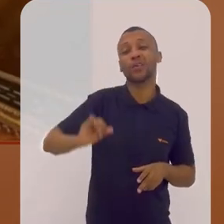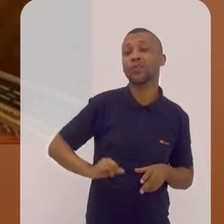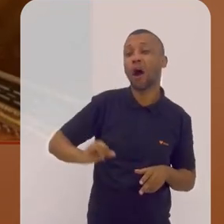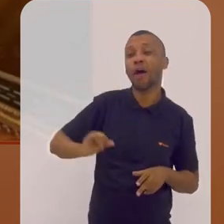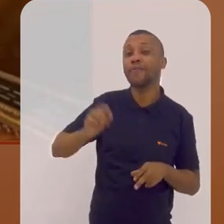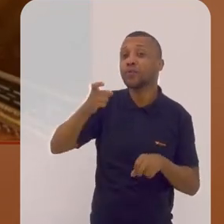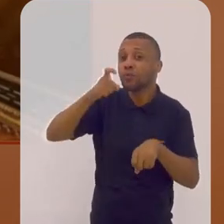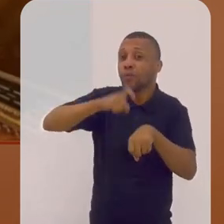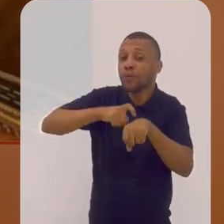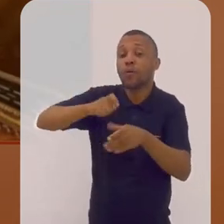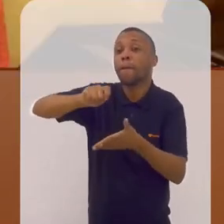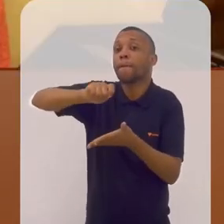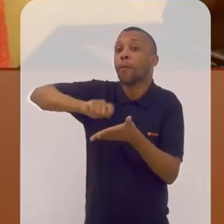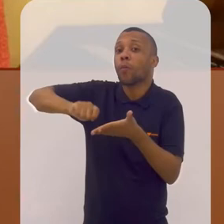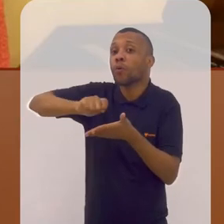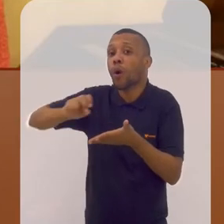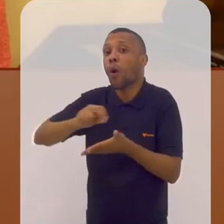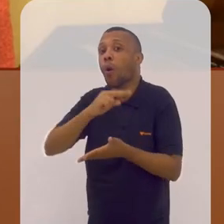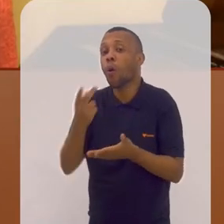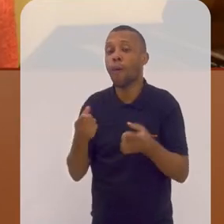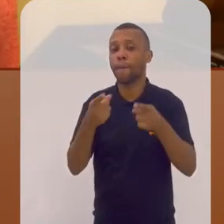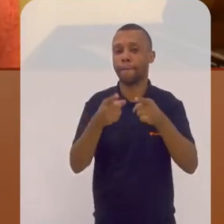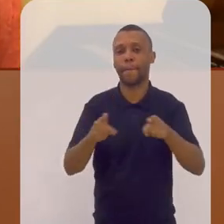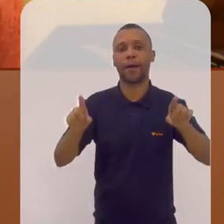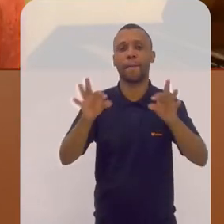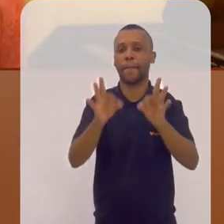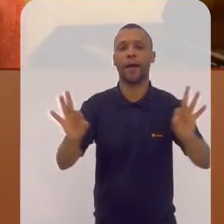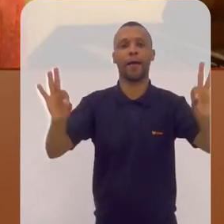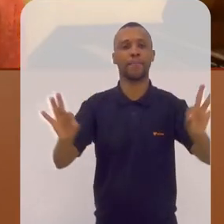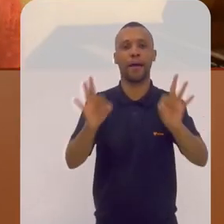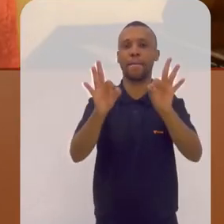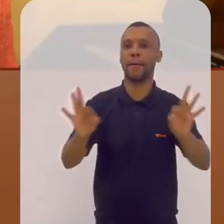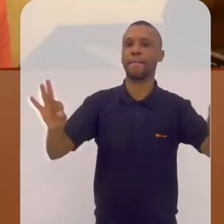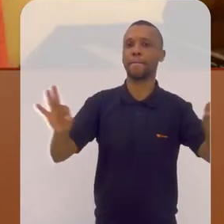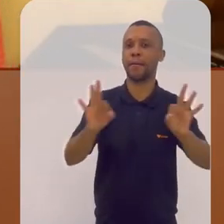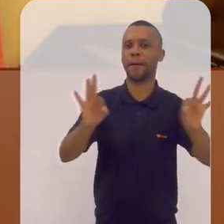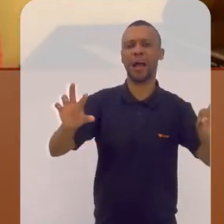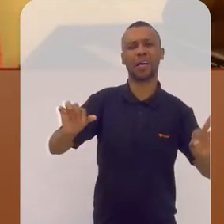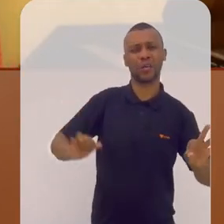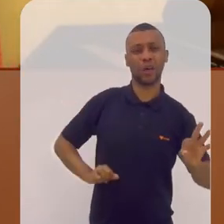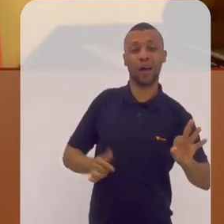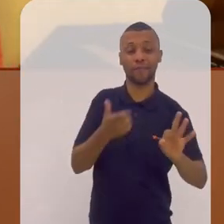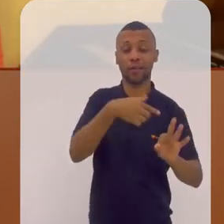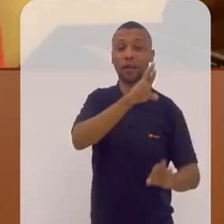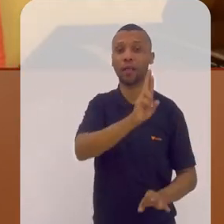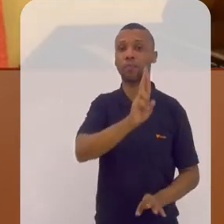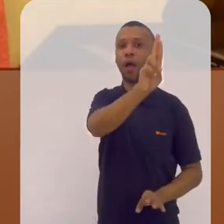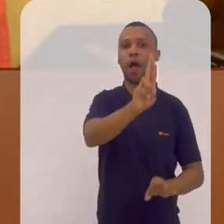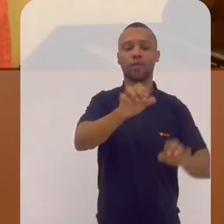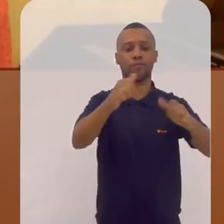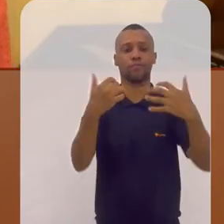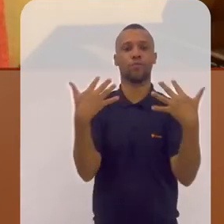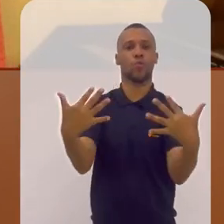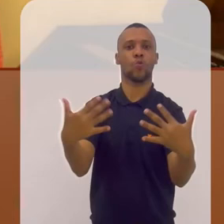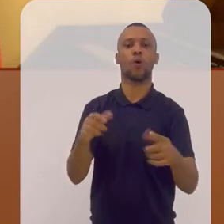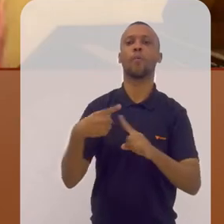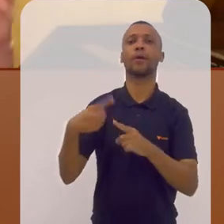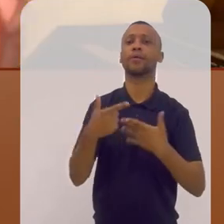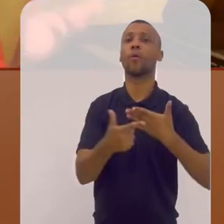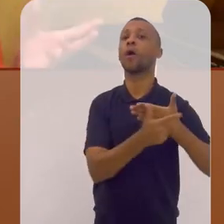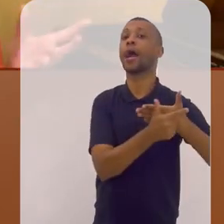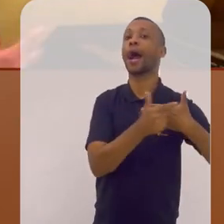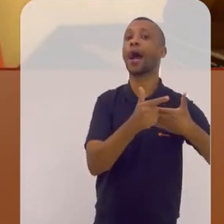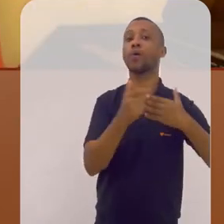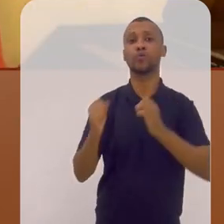música sofrem quando são compositoras ou maestrinas, né, as que conduzem a orquestra, porque